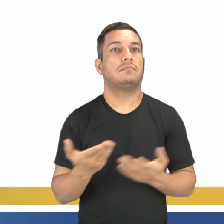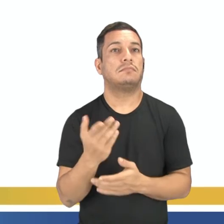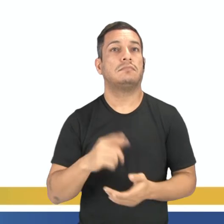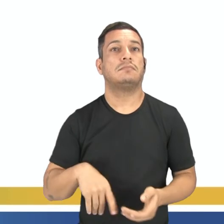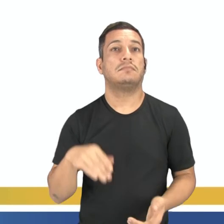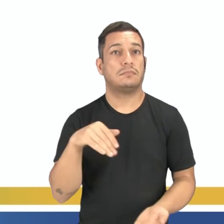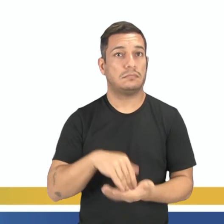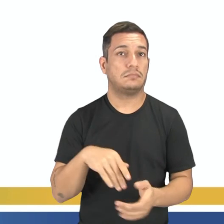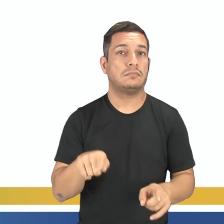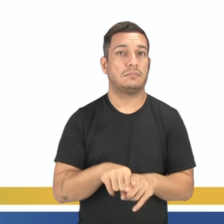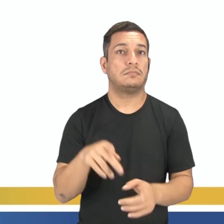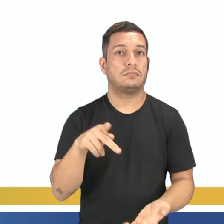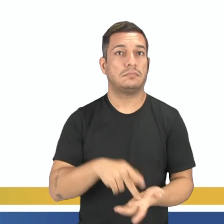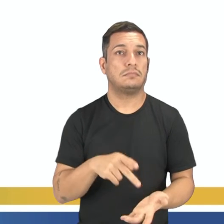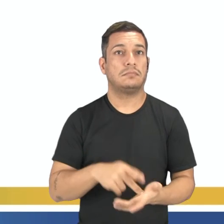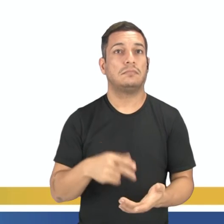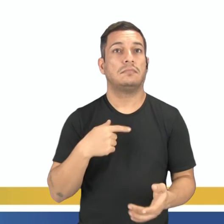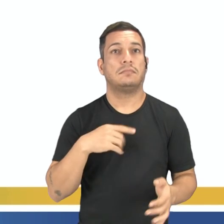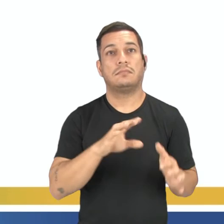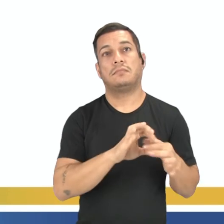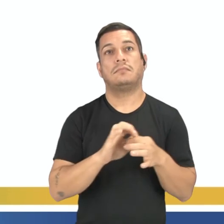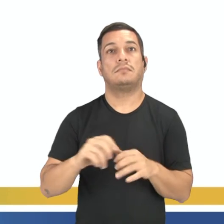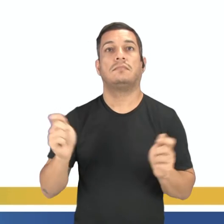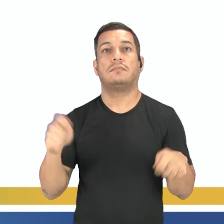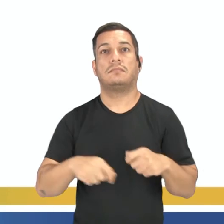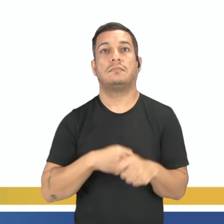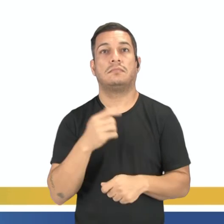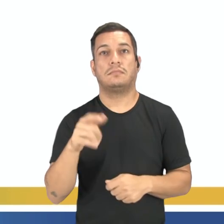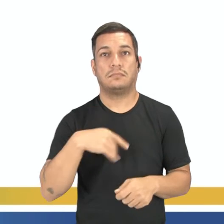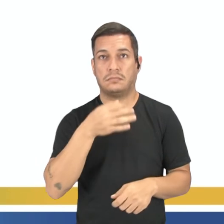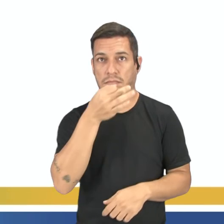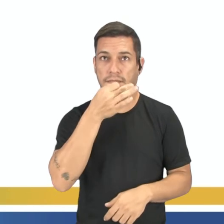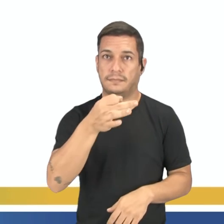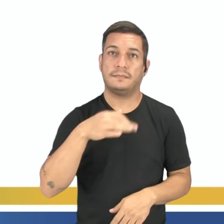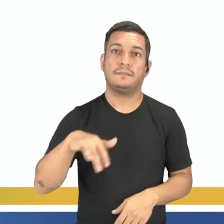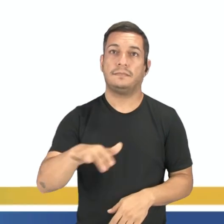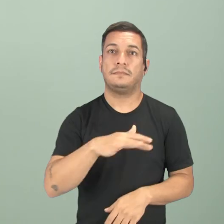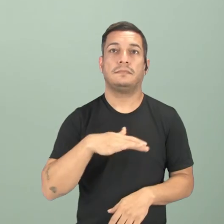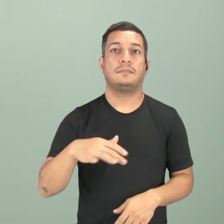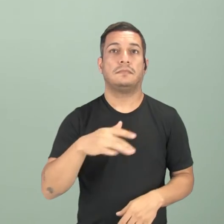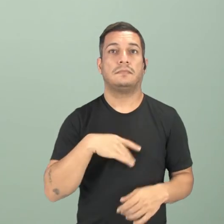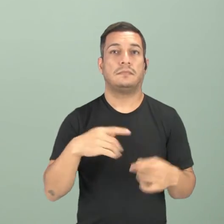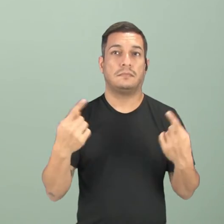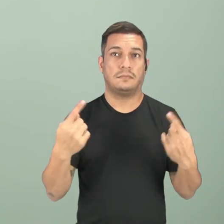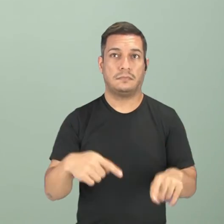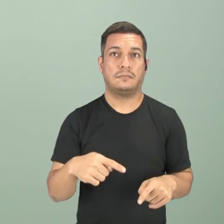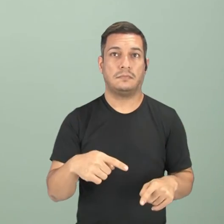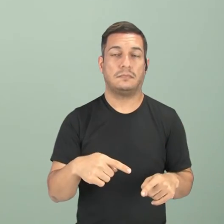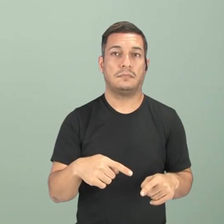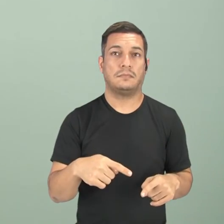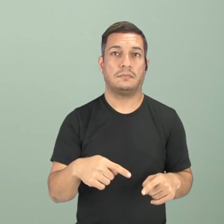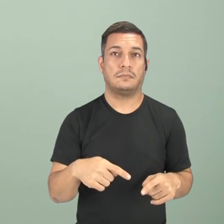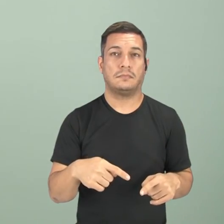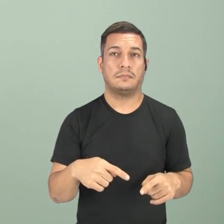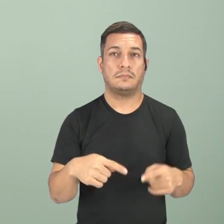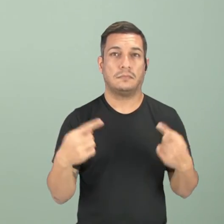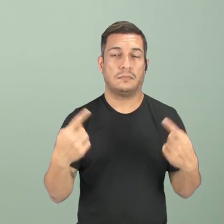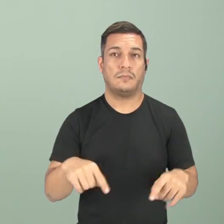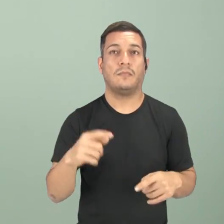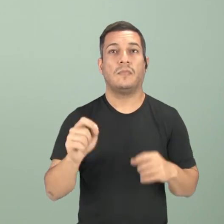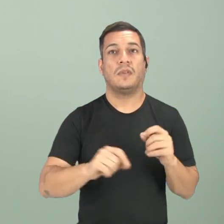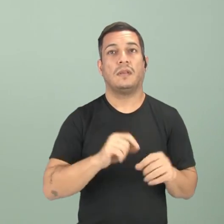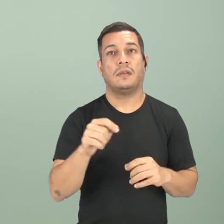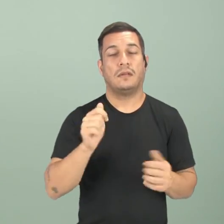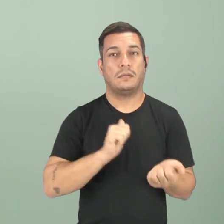E a última questão também é verdadeiro. Esse contexto ele possibilitou, sem dúvida, a maior democratização